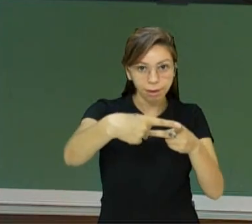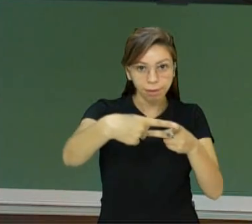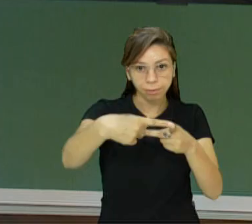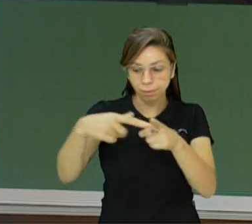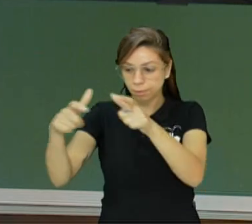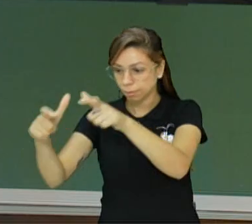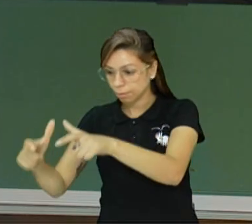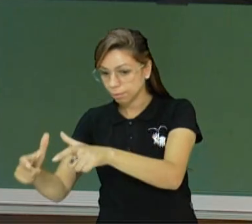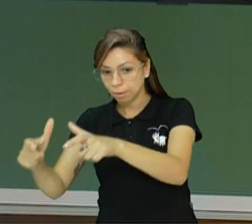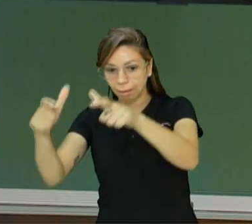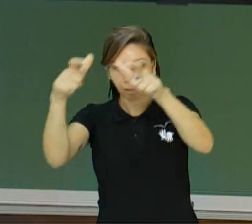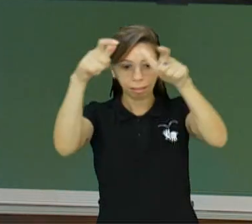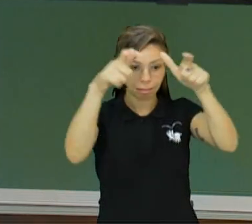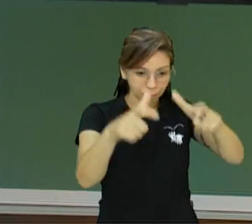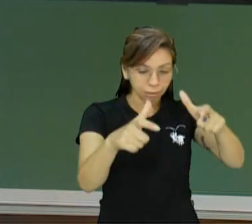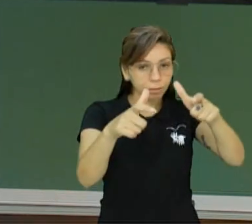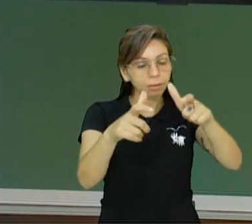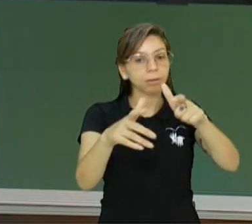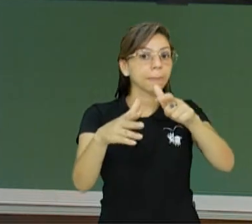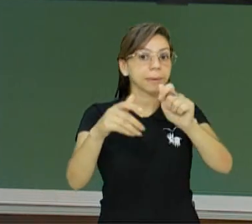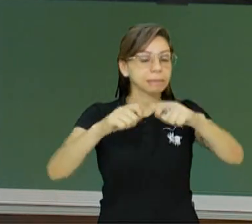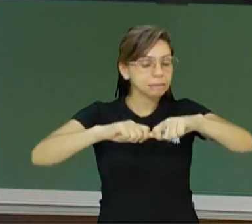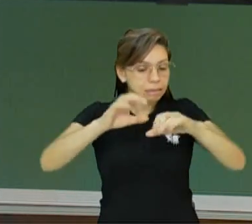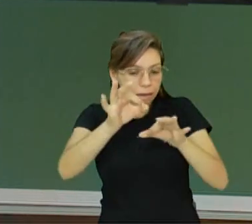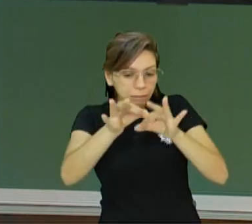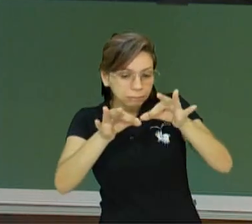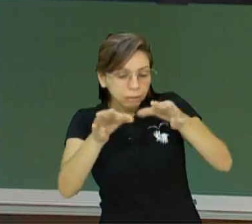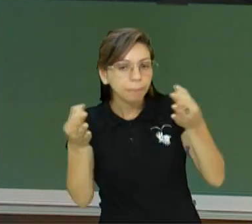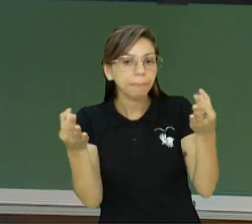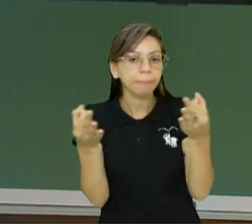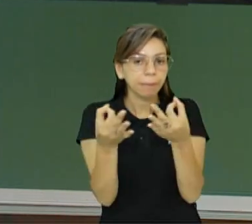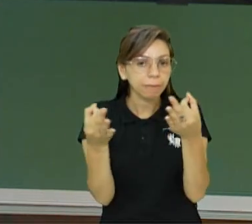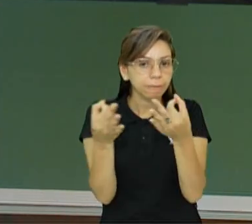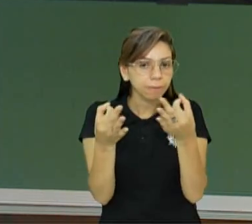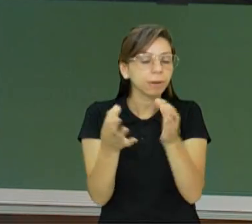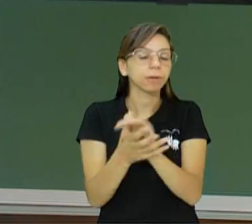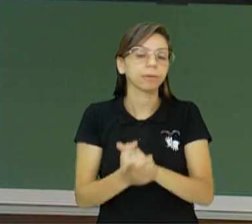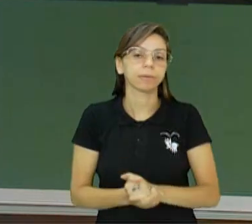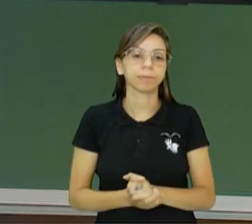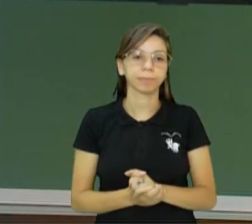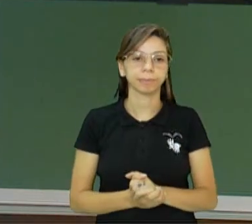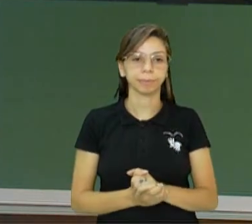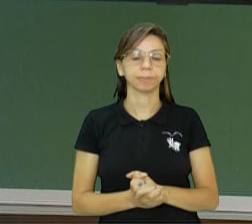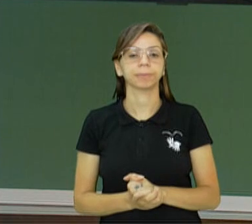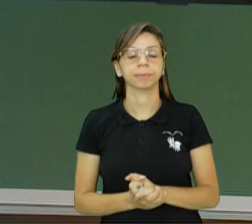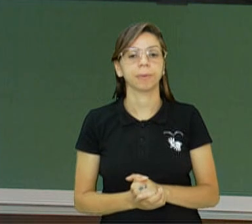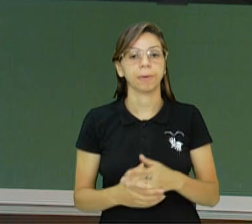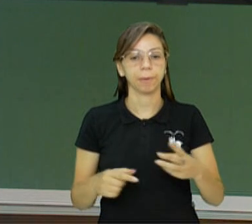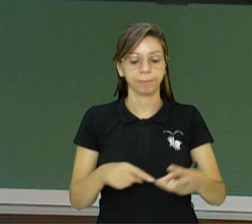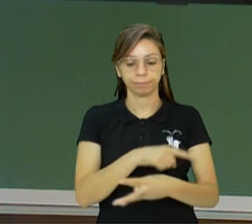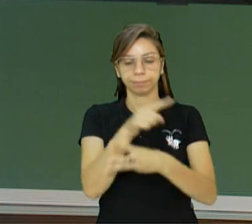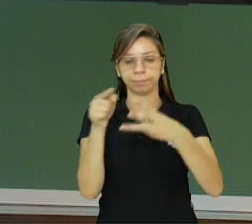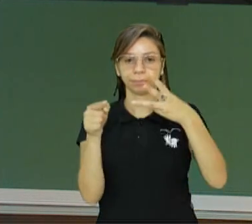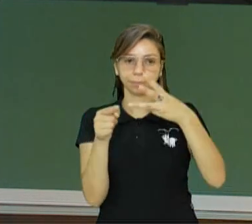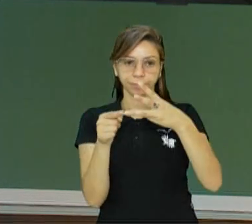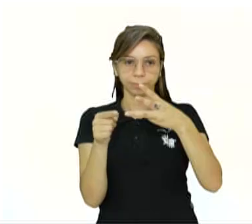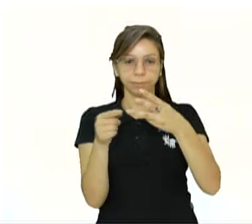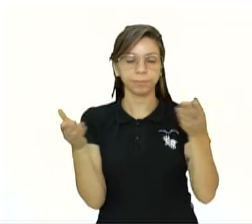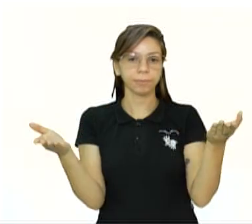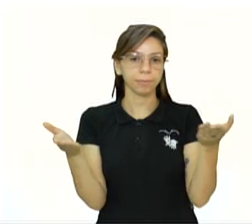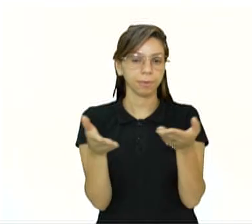bem construído o nosso cubo, não ficar torto, né? Então, vamos para mais um passo, o passo 3.